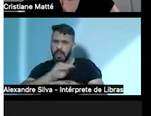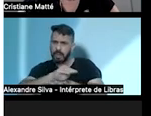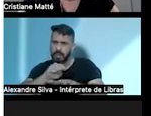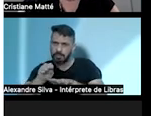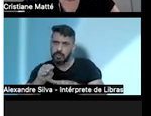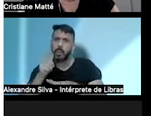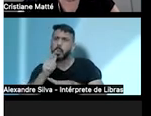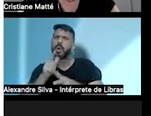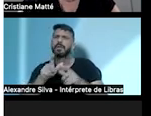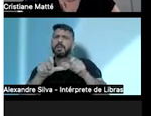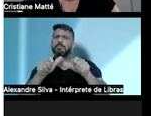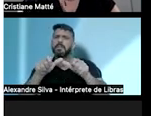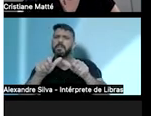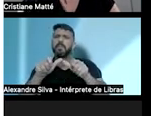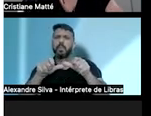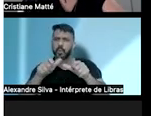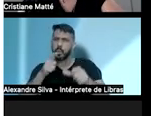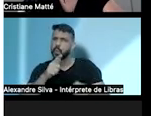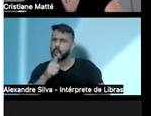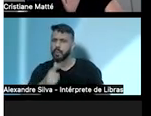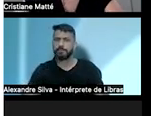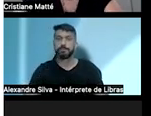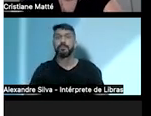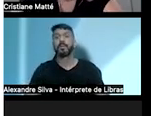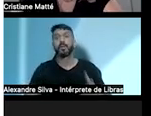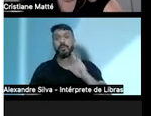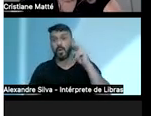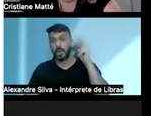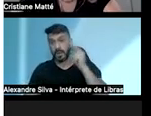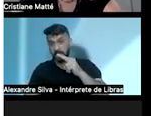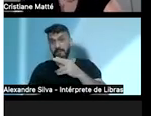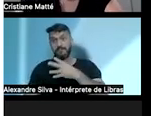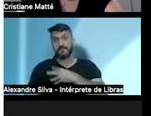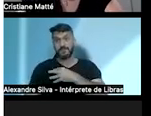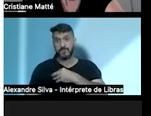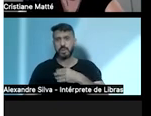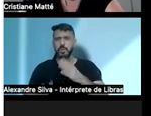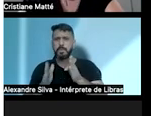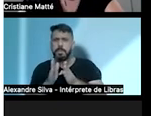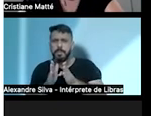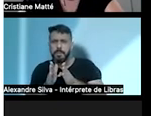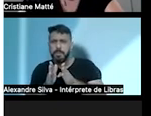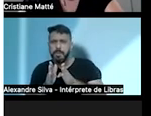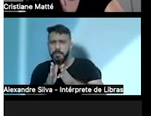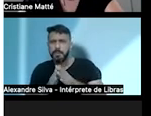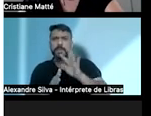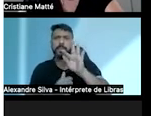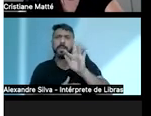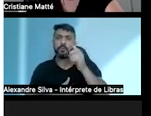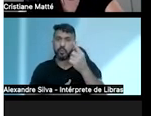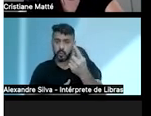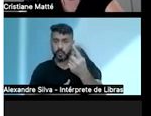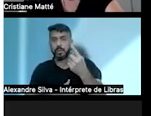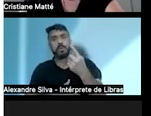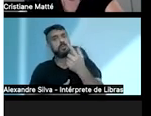alterações múltiplas da expressão gênica. Quando a gente vai olhar os filhotinhos que estão nascendo, a geração F1, o que a gente vê? Não